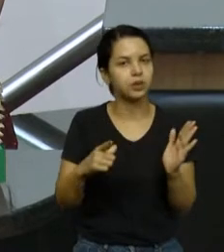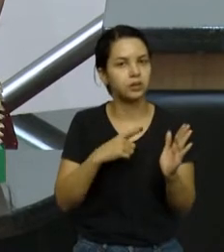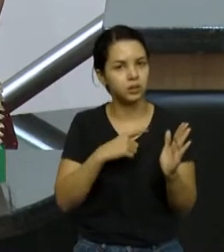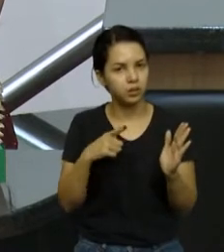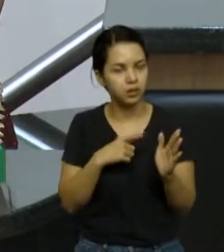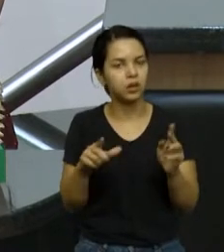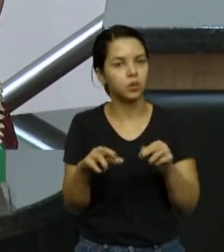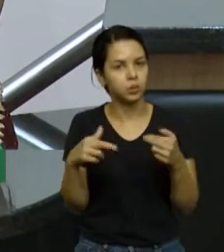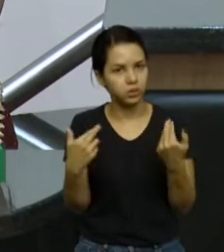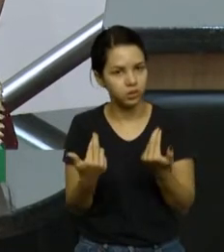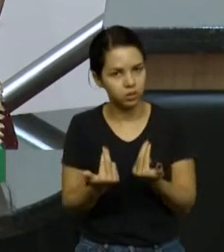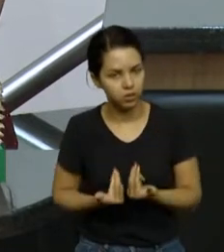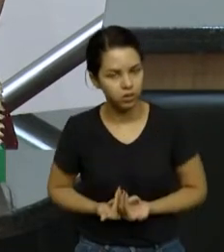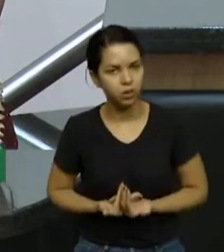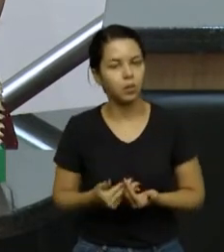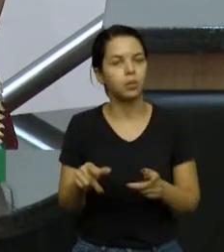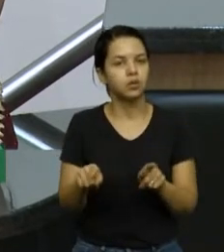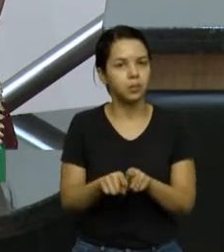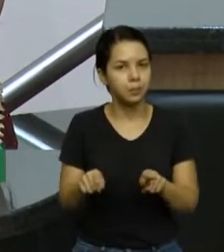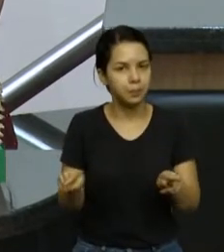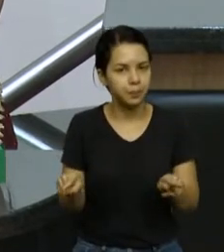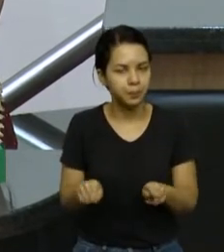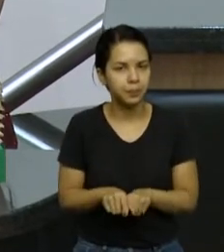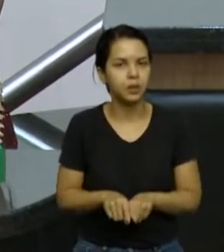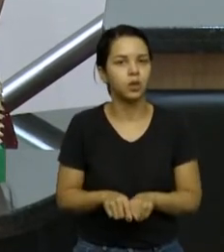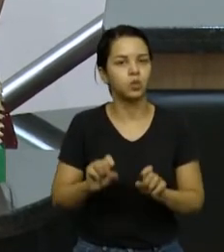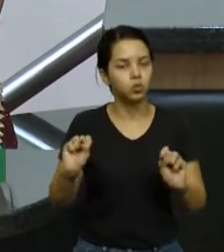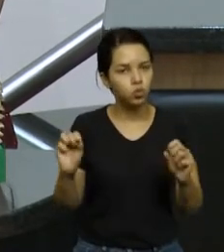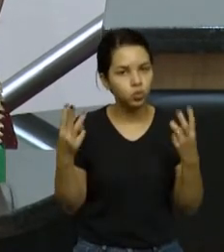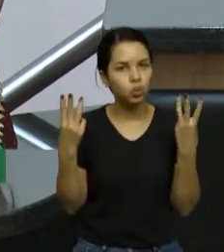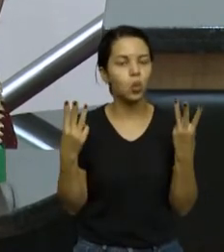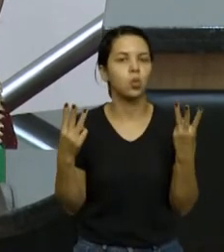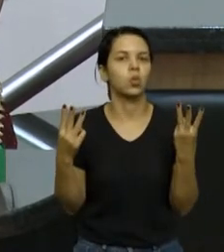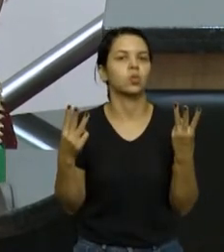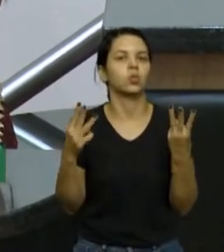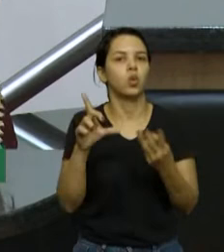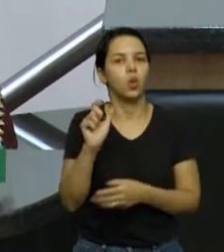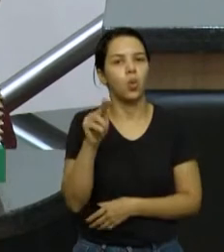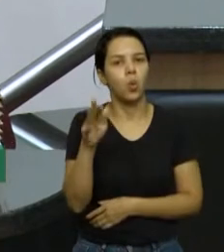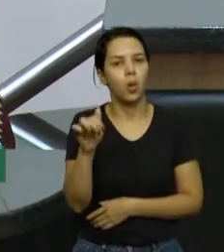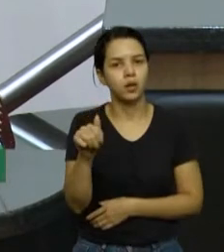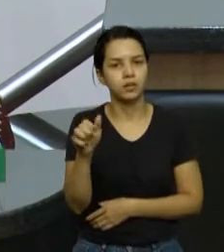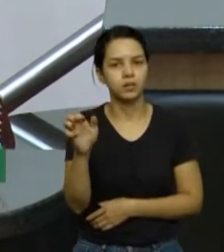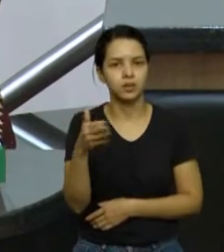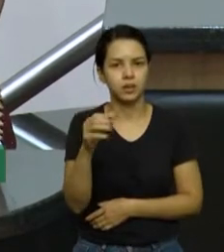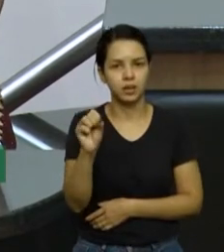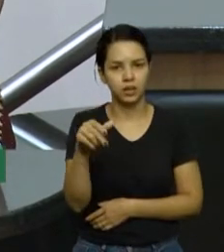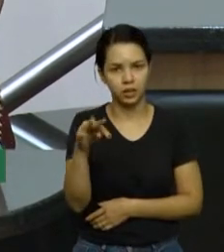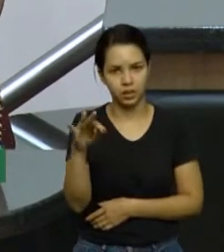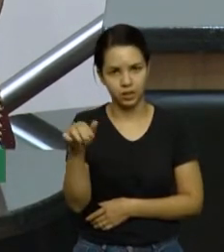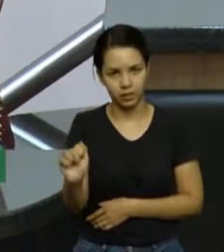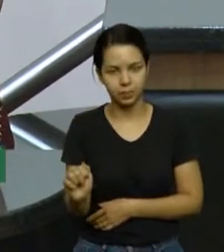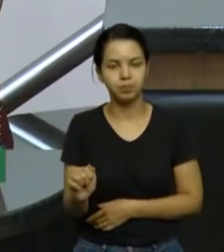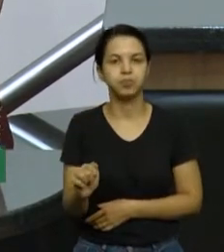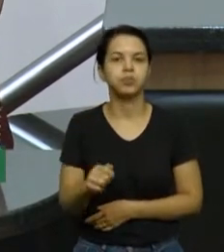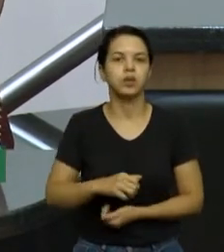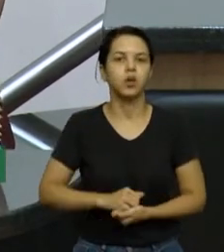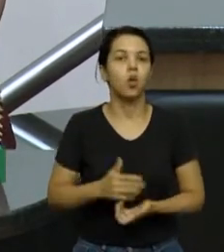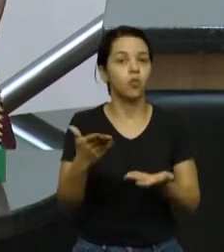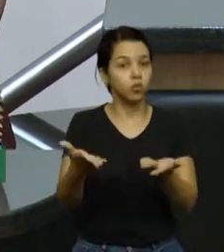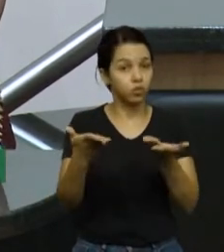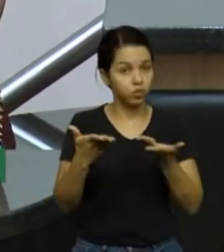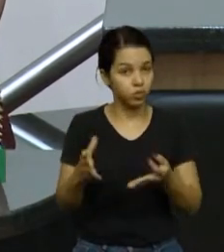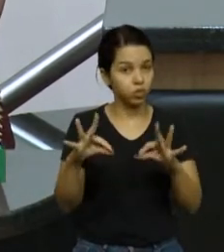e também o show aí nacional com Luan Santana. Então, fico o convite a todos, a todas as lideranças que possam